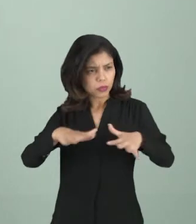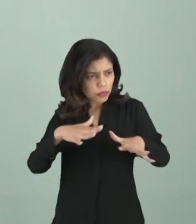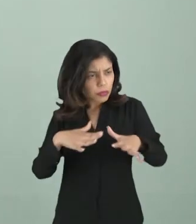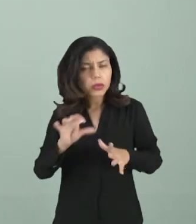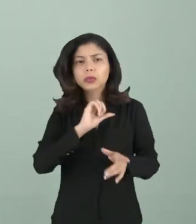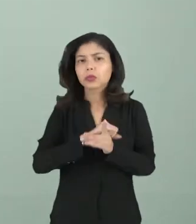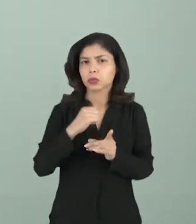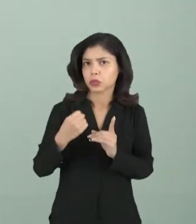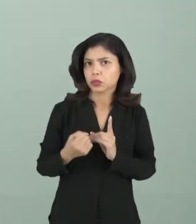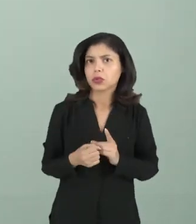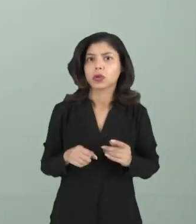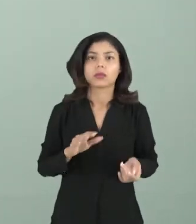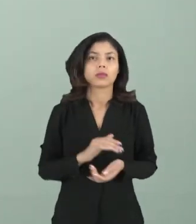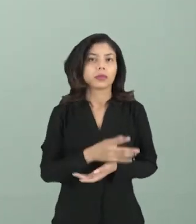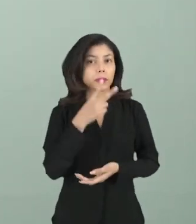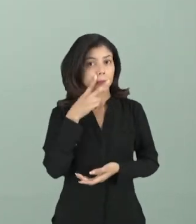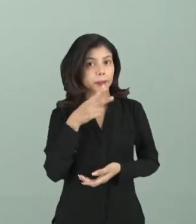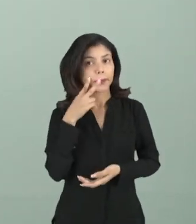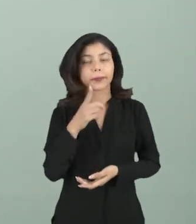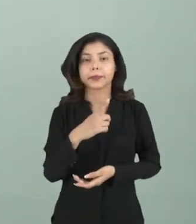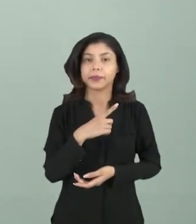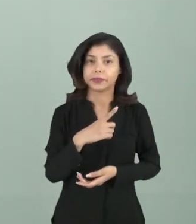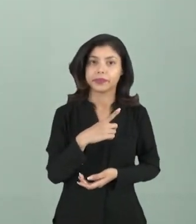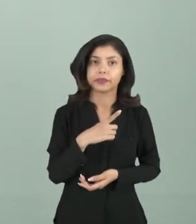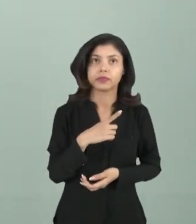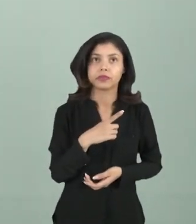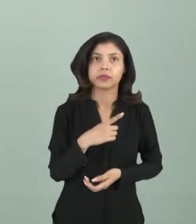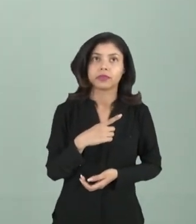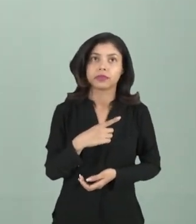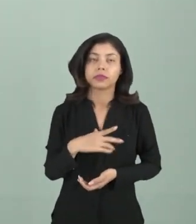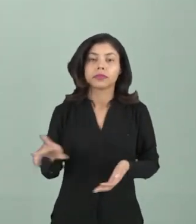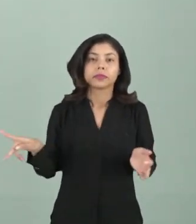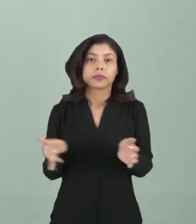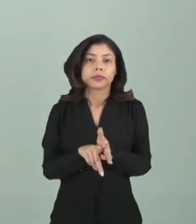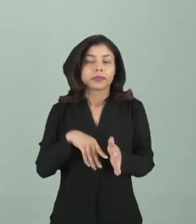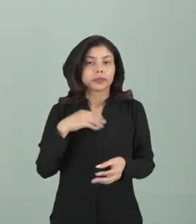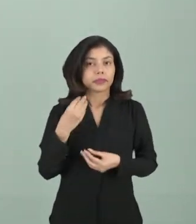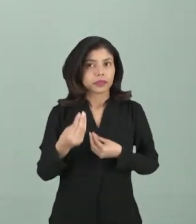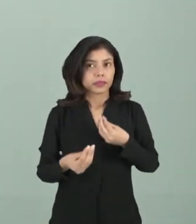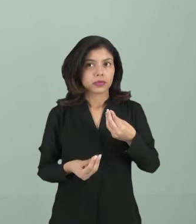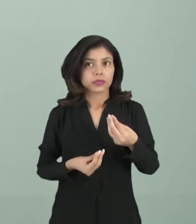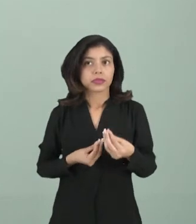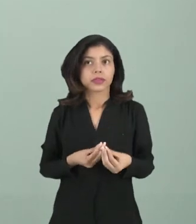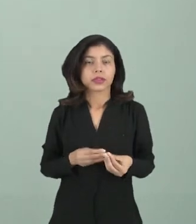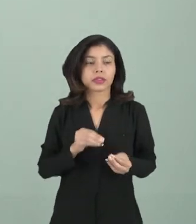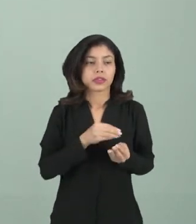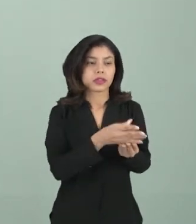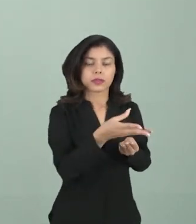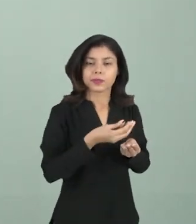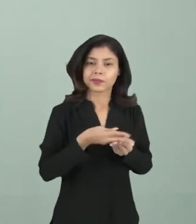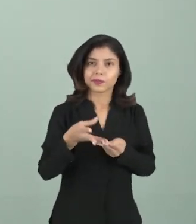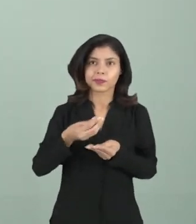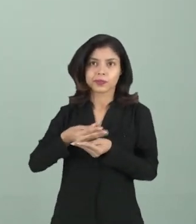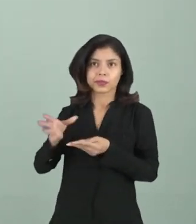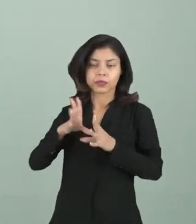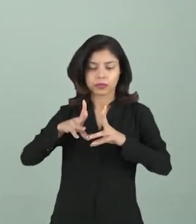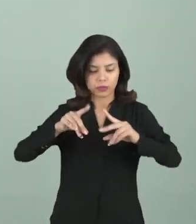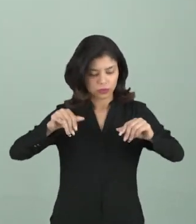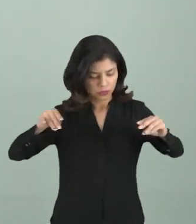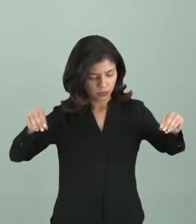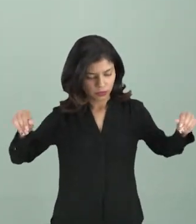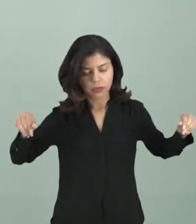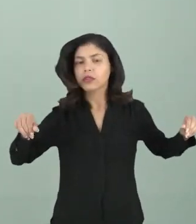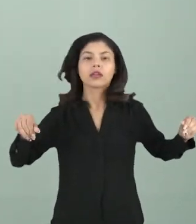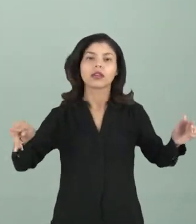movimentos sociais preconiza justamente uma forma de redistribuição da terra